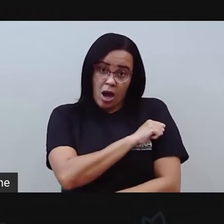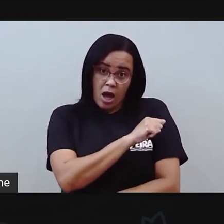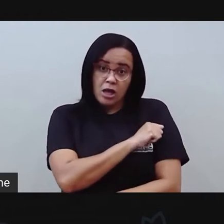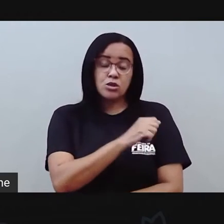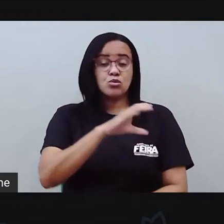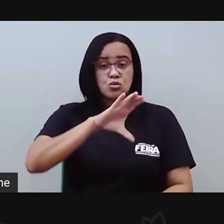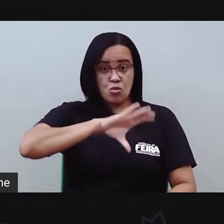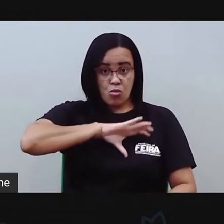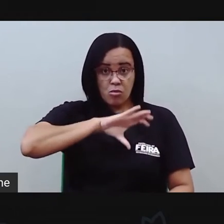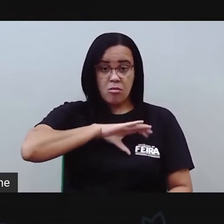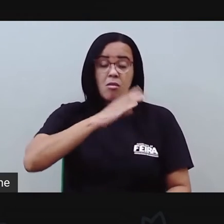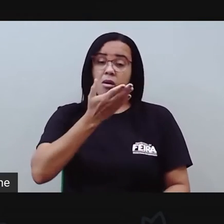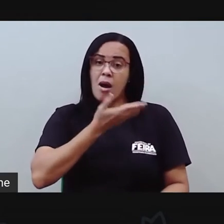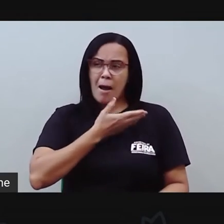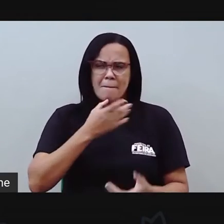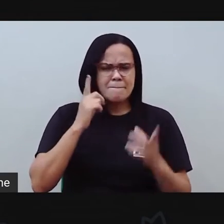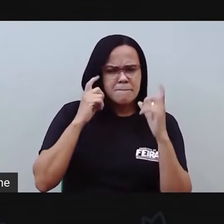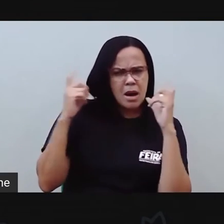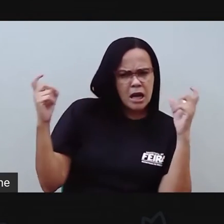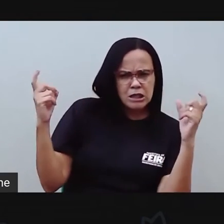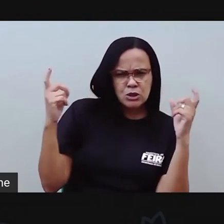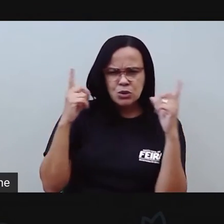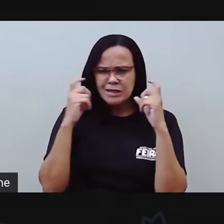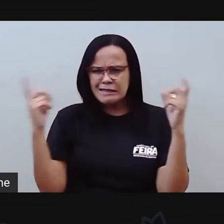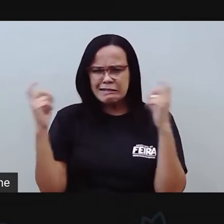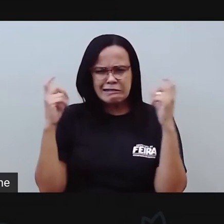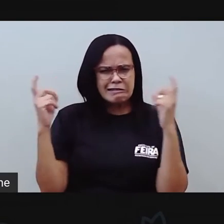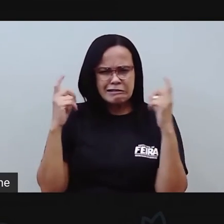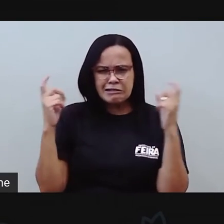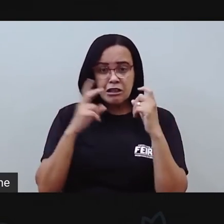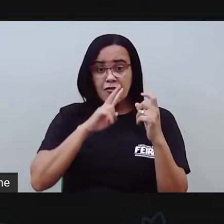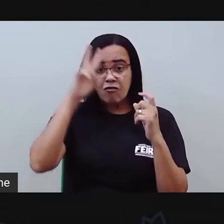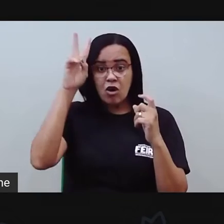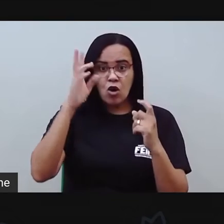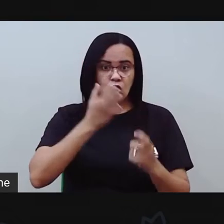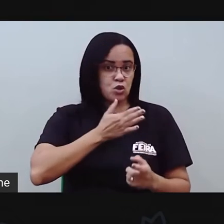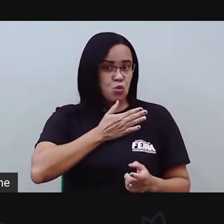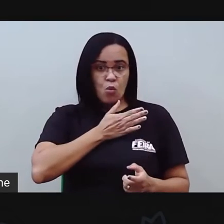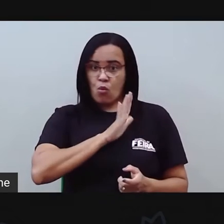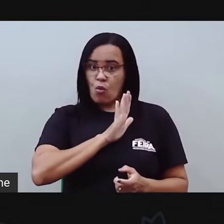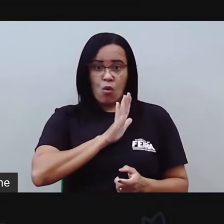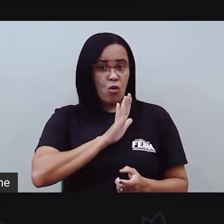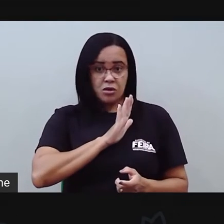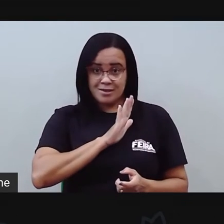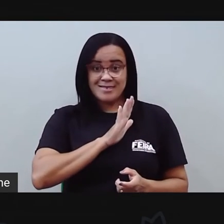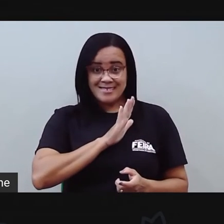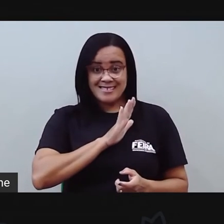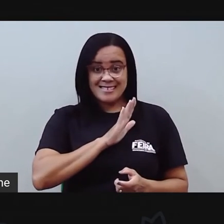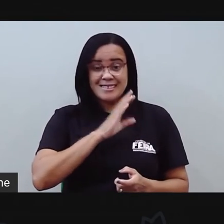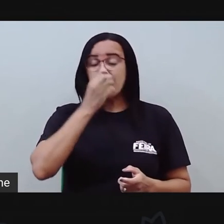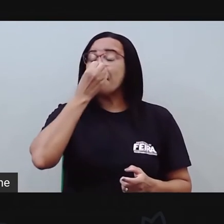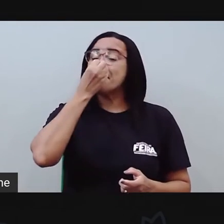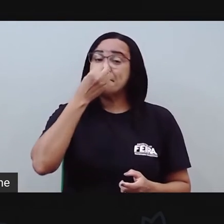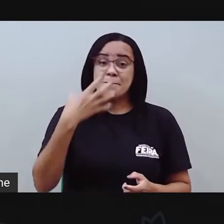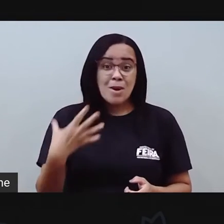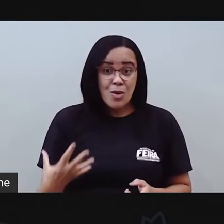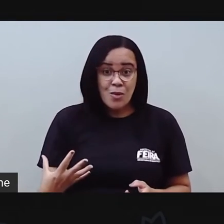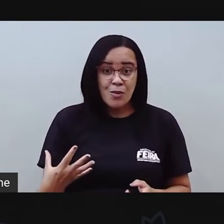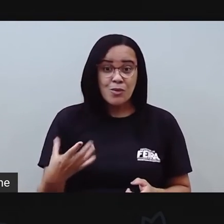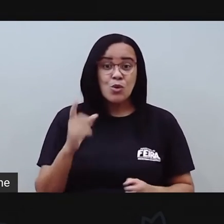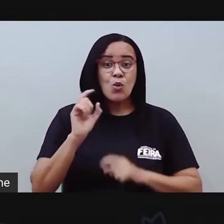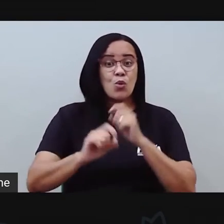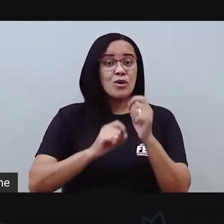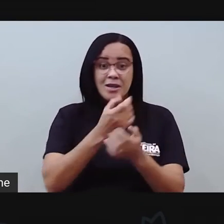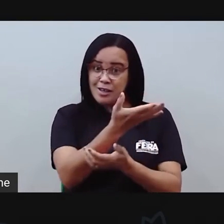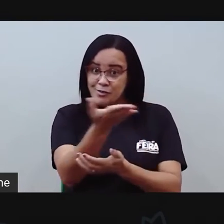vai precisar aprender com quem é diferente de você, né? E isso é muito bom, isso é fantástico. E a gente só vê